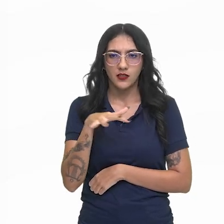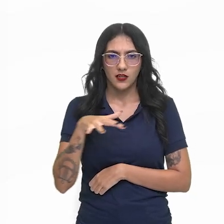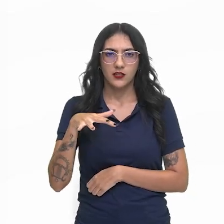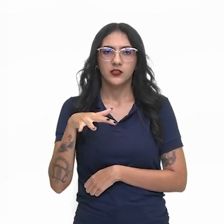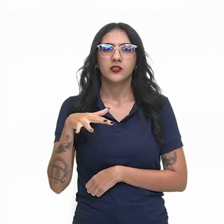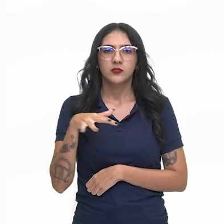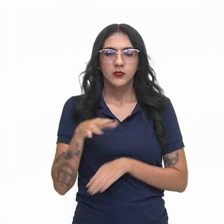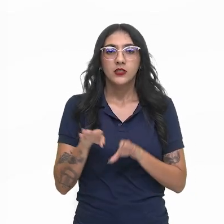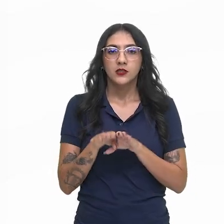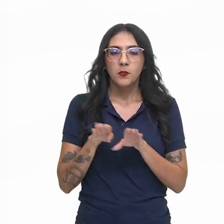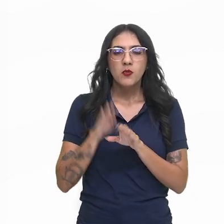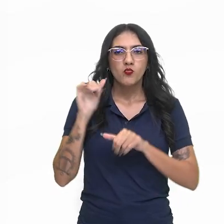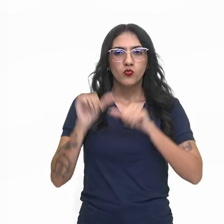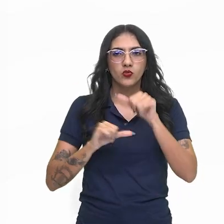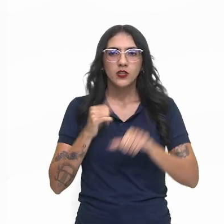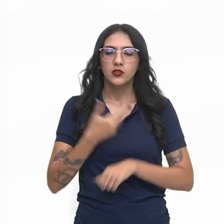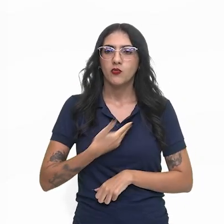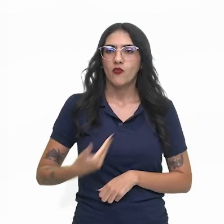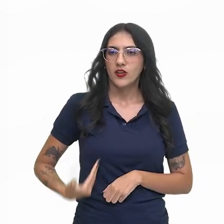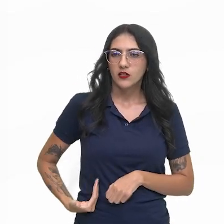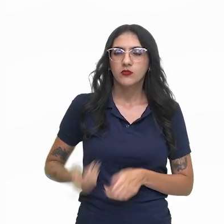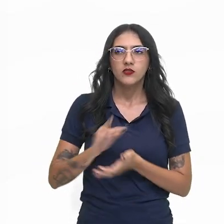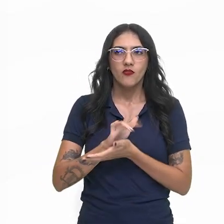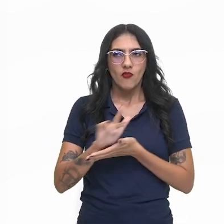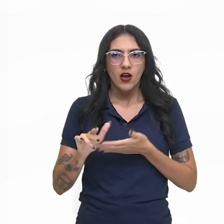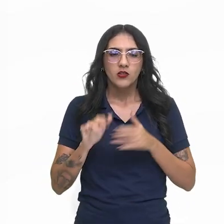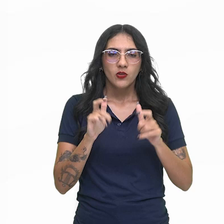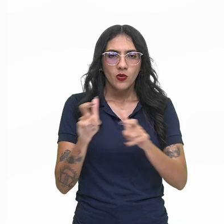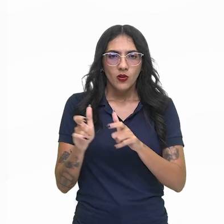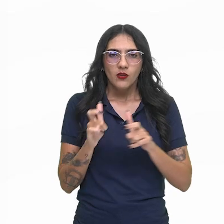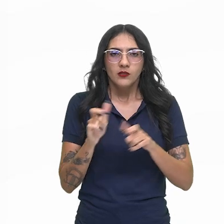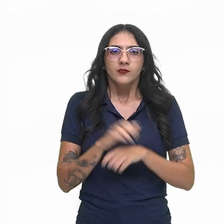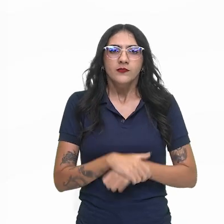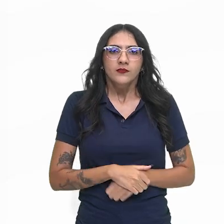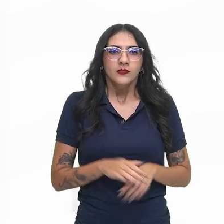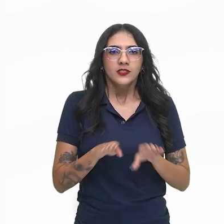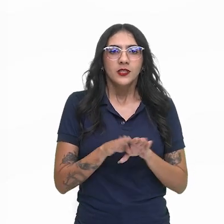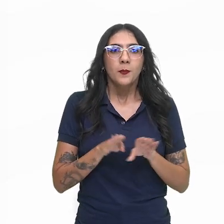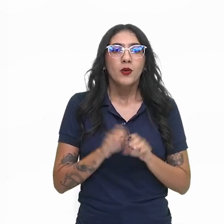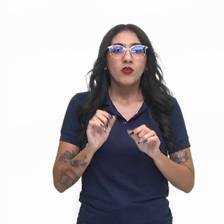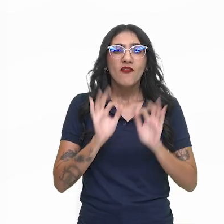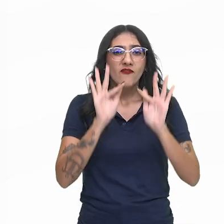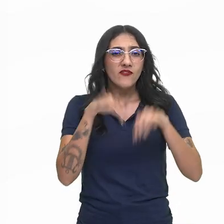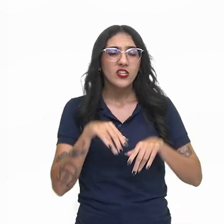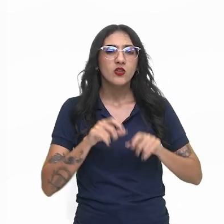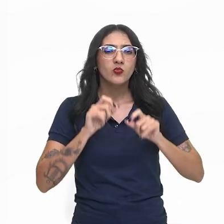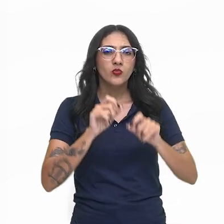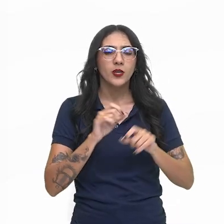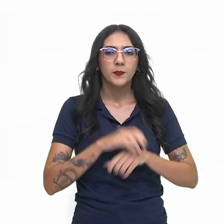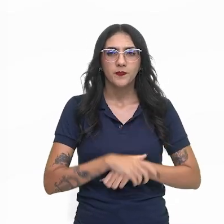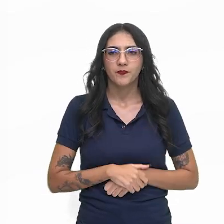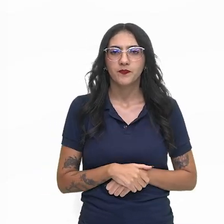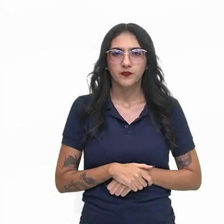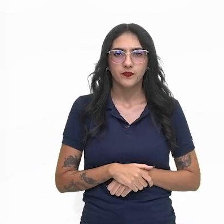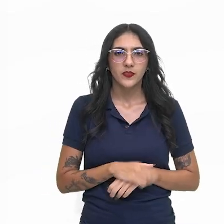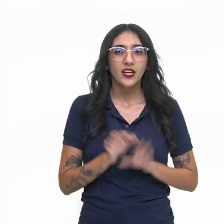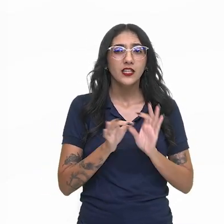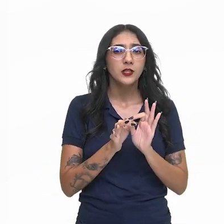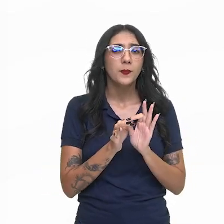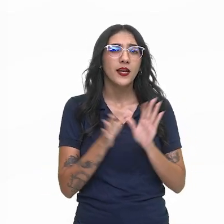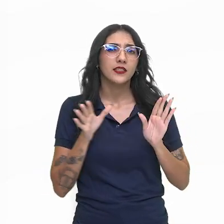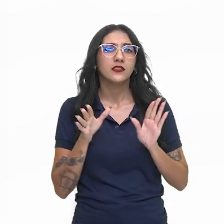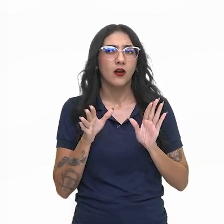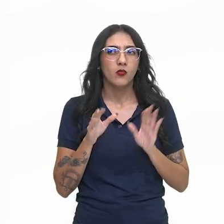poder executivo estadual, né, de governadores, de prefeitos, e o fim do habeas corpus, ou seja, da liberação por